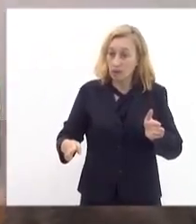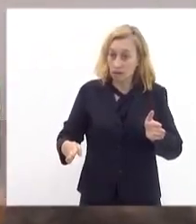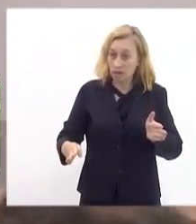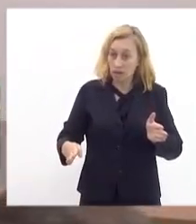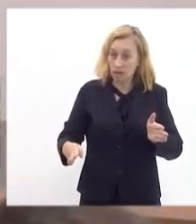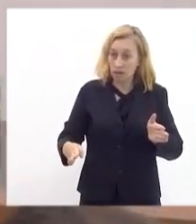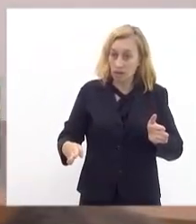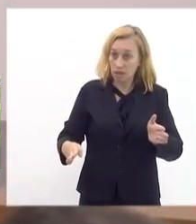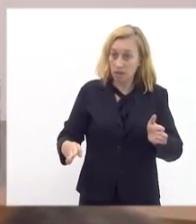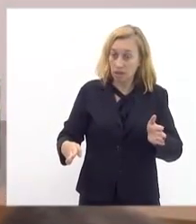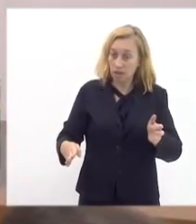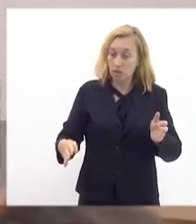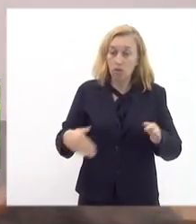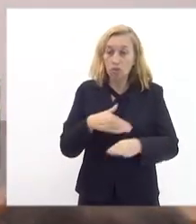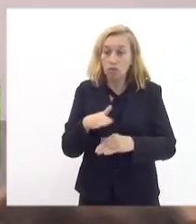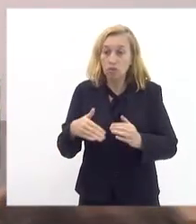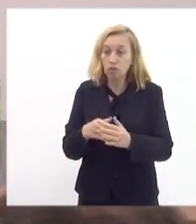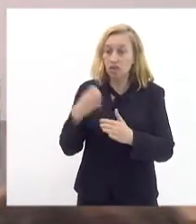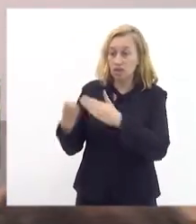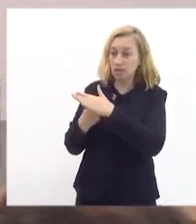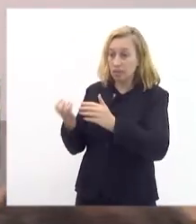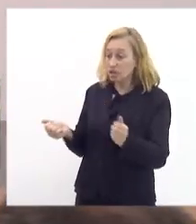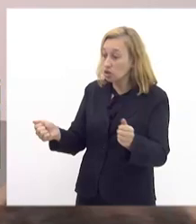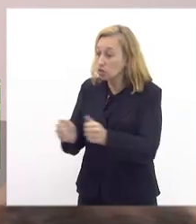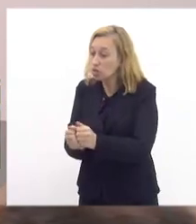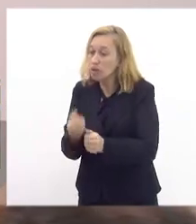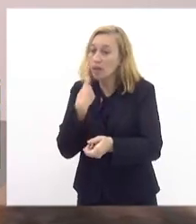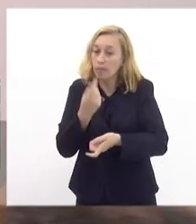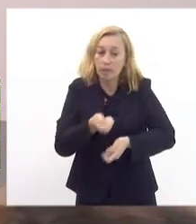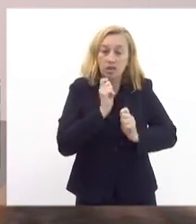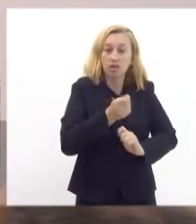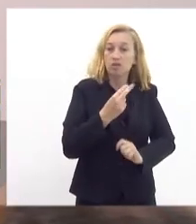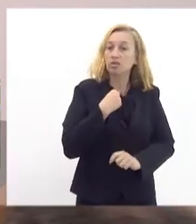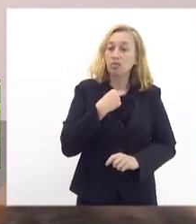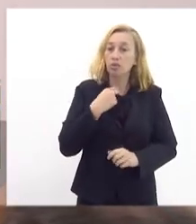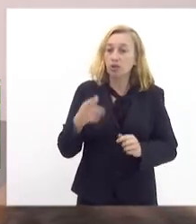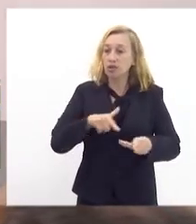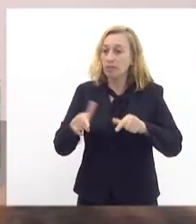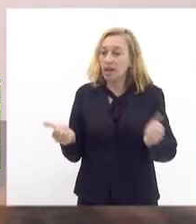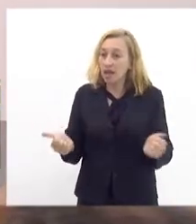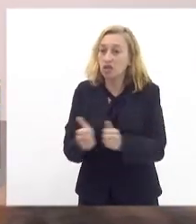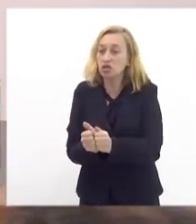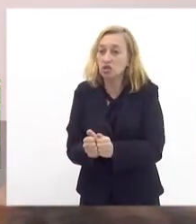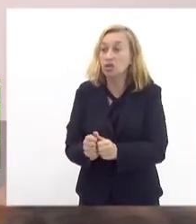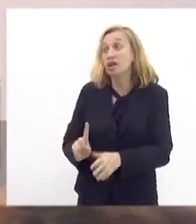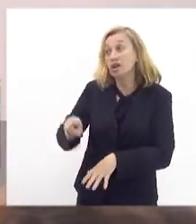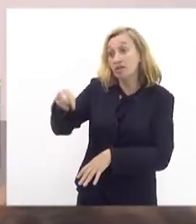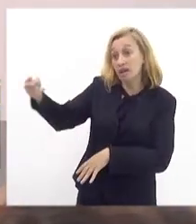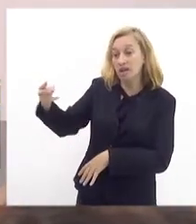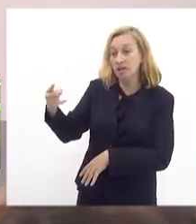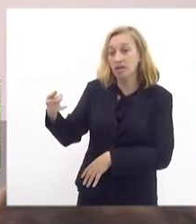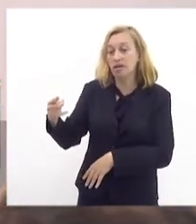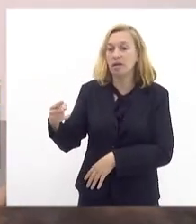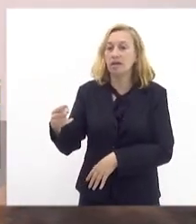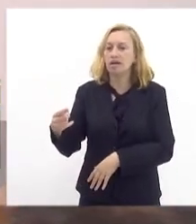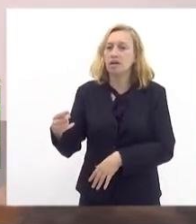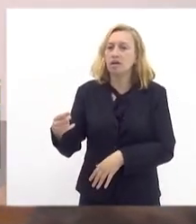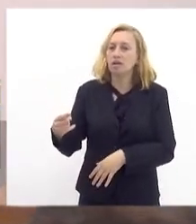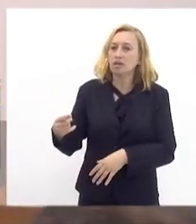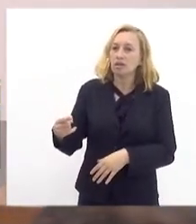a pesca não pode trabalhar junto com as empresas E aí vem a empresa lá da Turquia